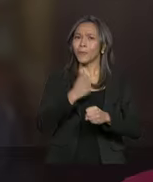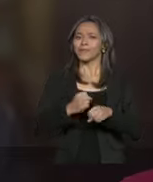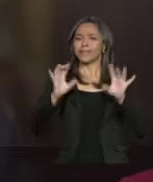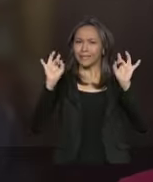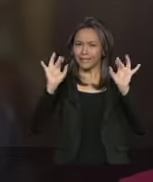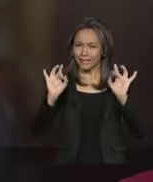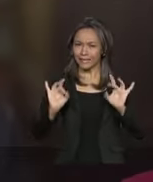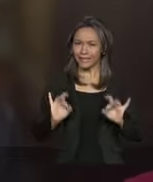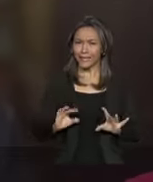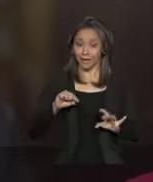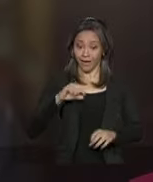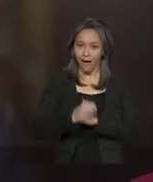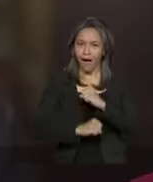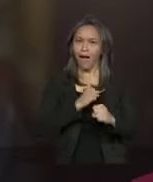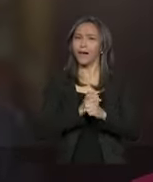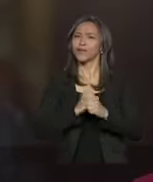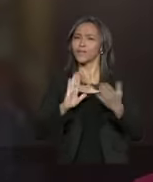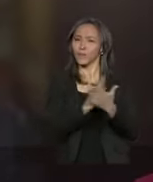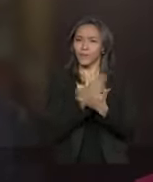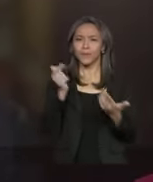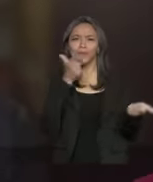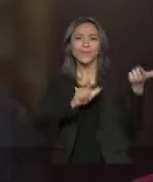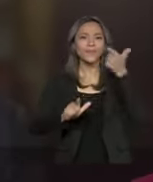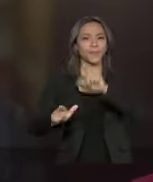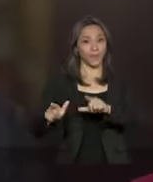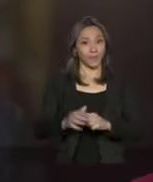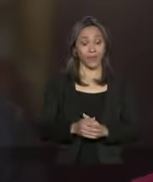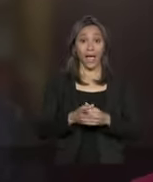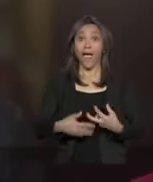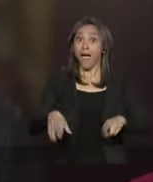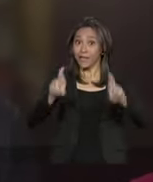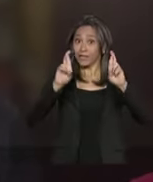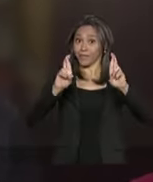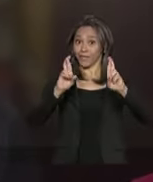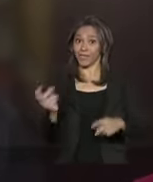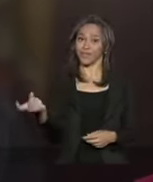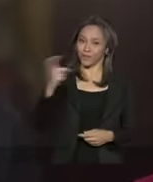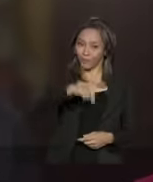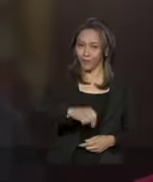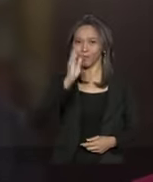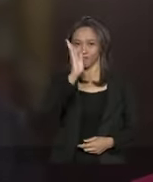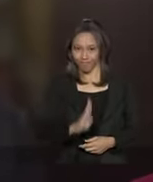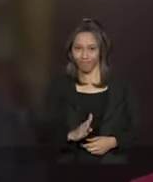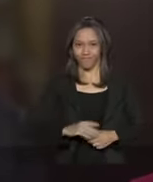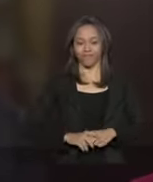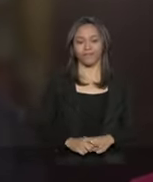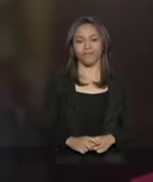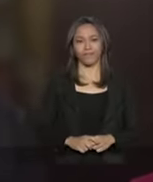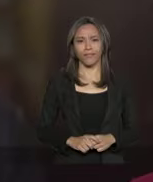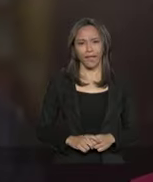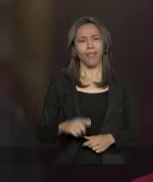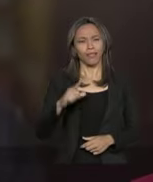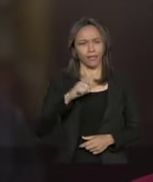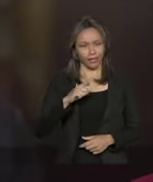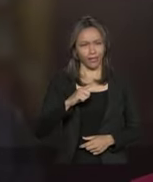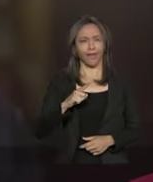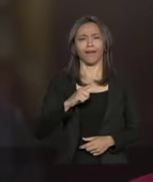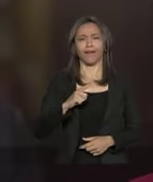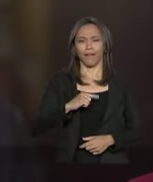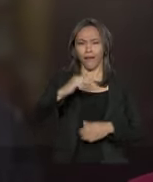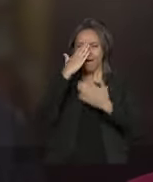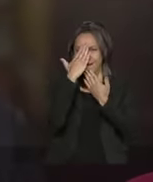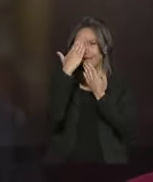ano de algumas conquistas a esperança voltou no brasil temos muito que agradecer